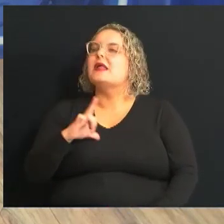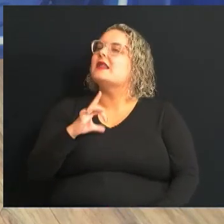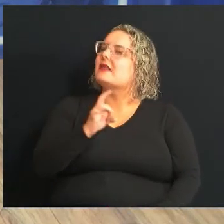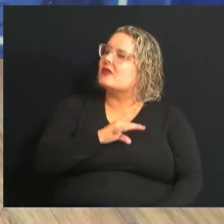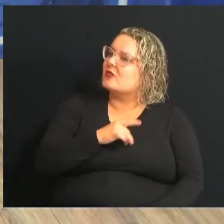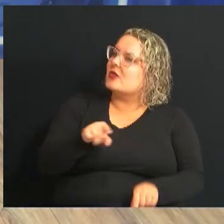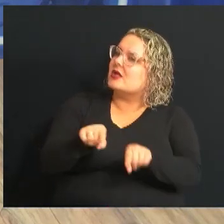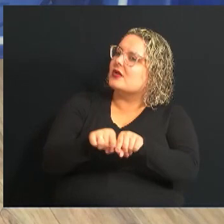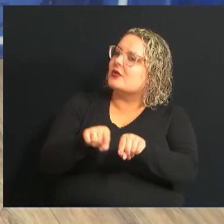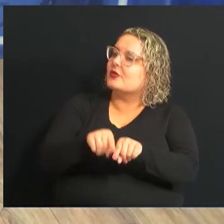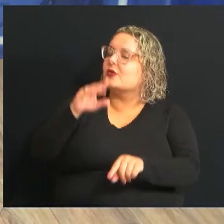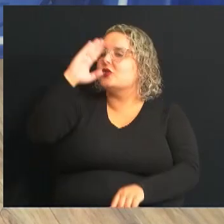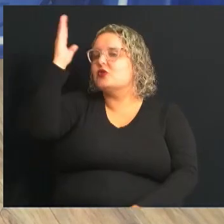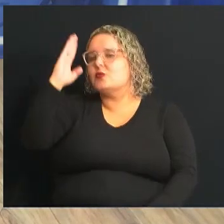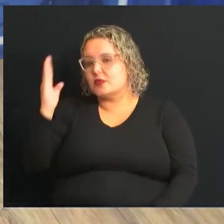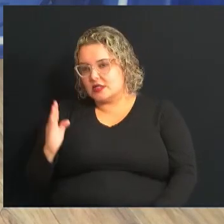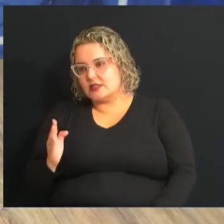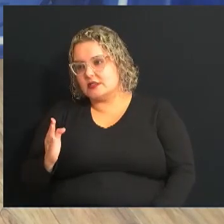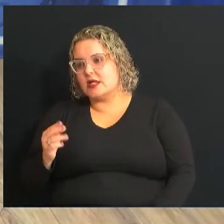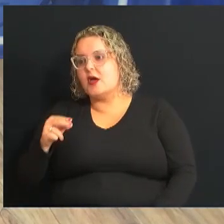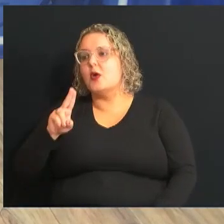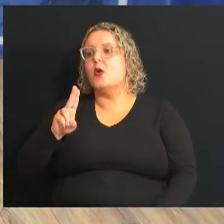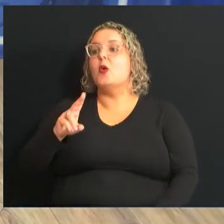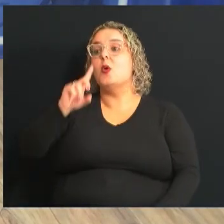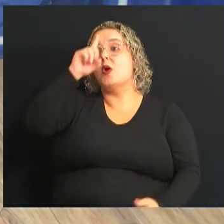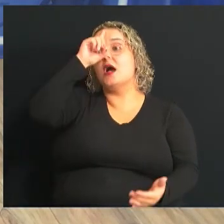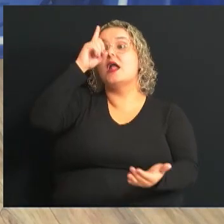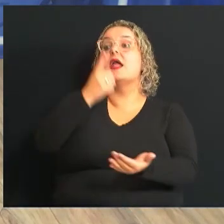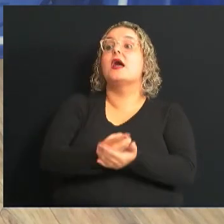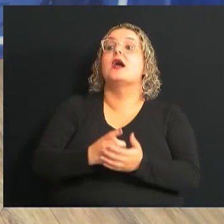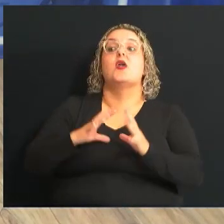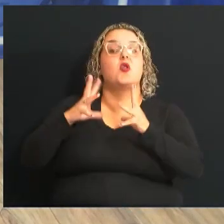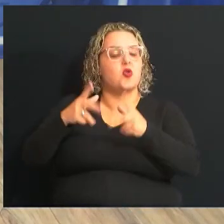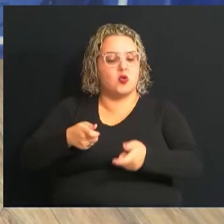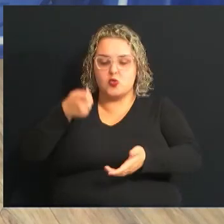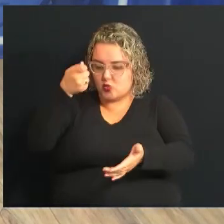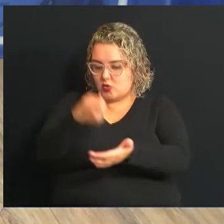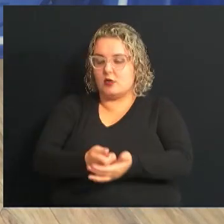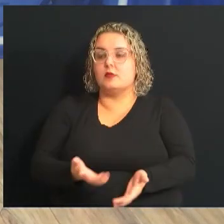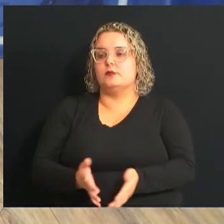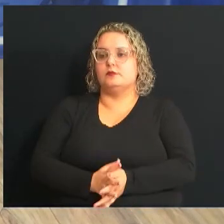sair do Brasil ou você saiu daqui com a decisão totalmente confirmada?